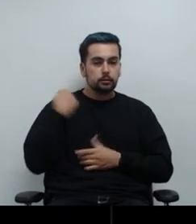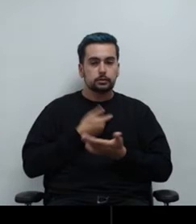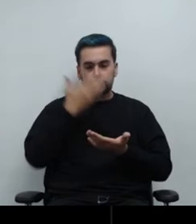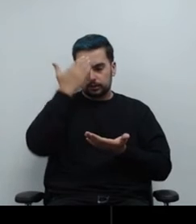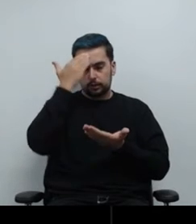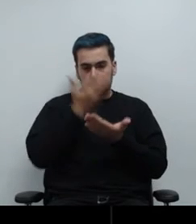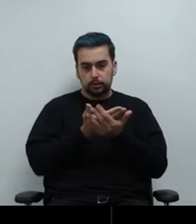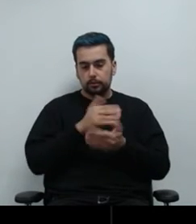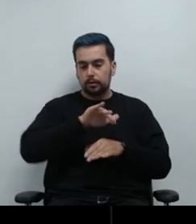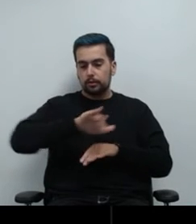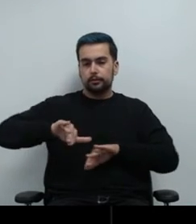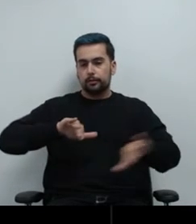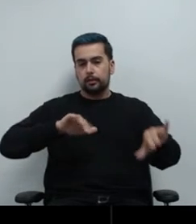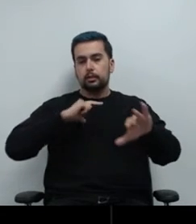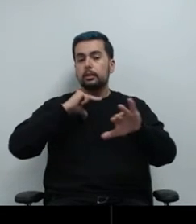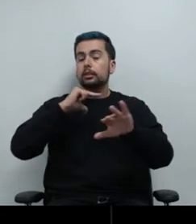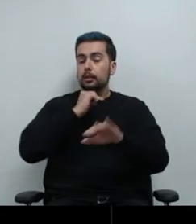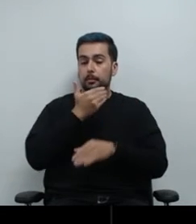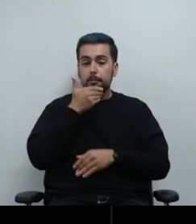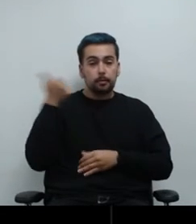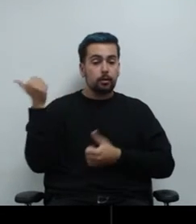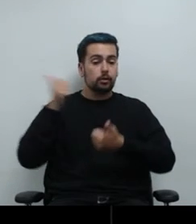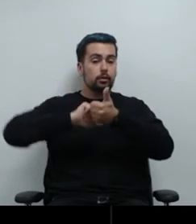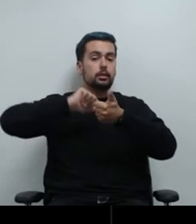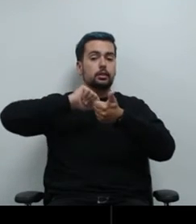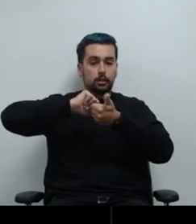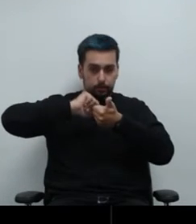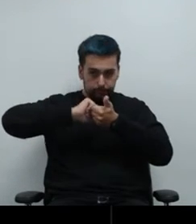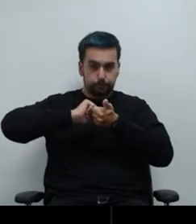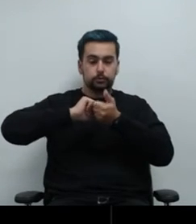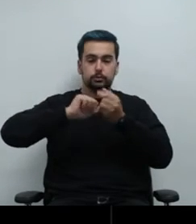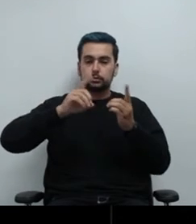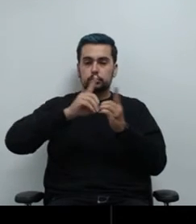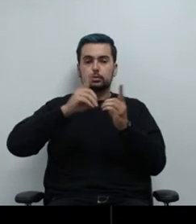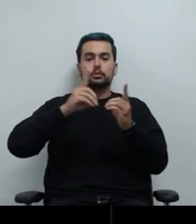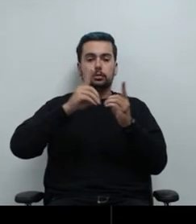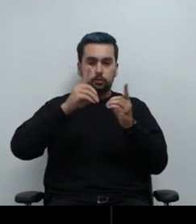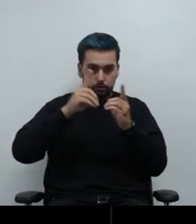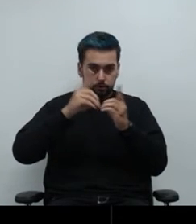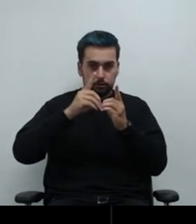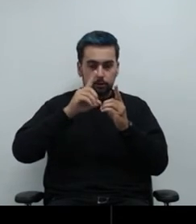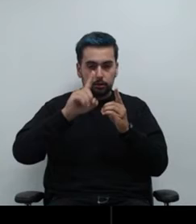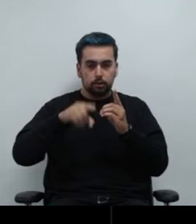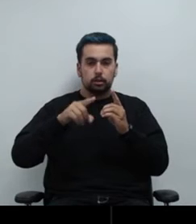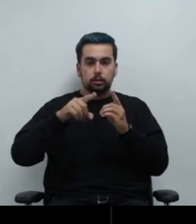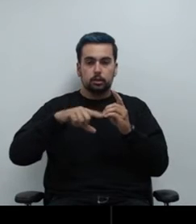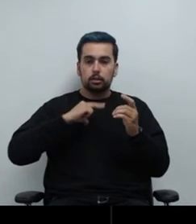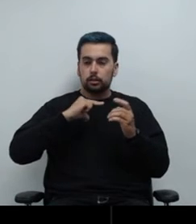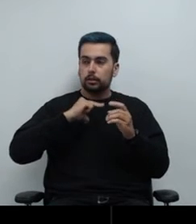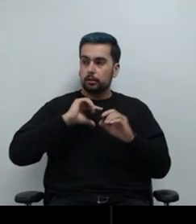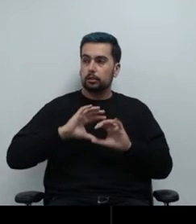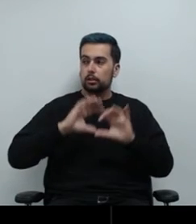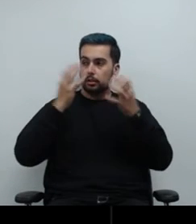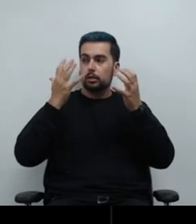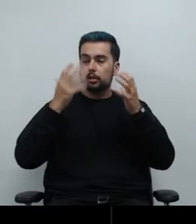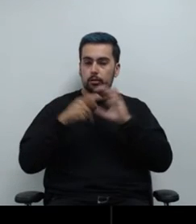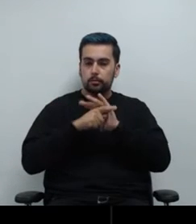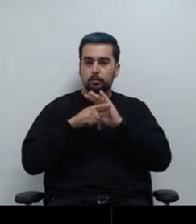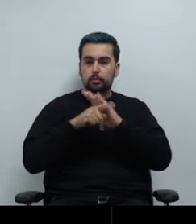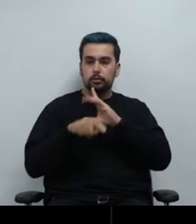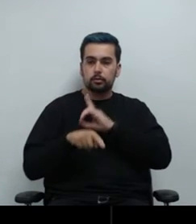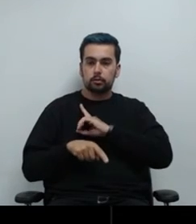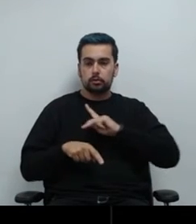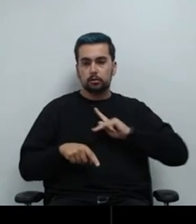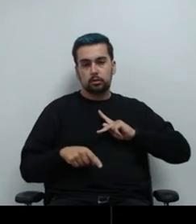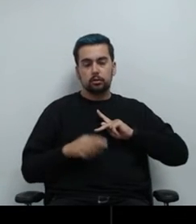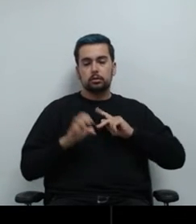cisão poderá gerar um salto de qualidade no atendimento que é realizado hoje pela Defensoria